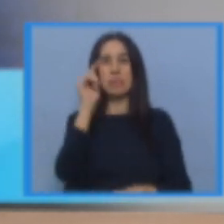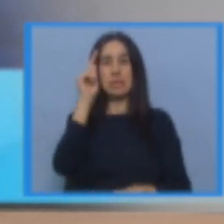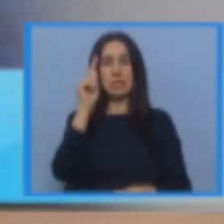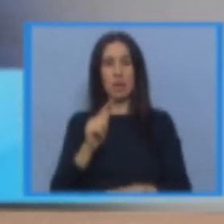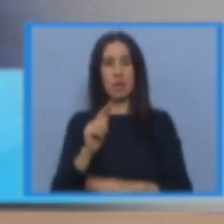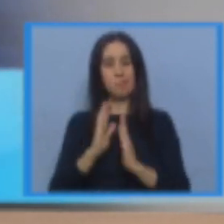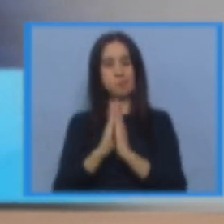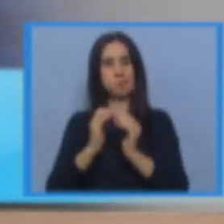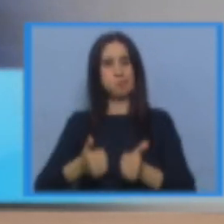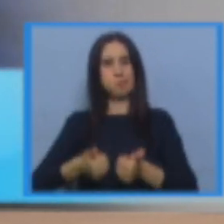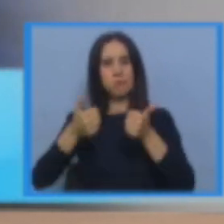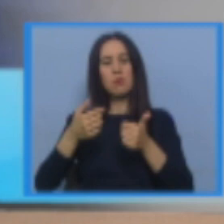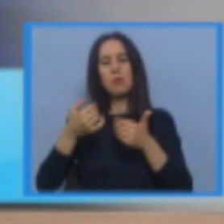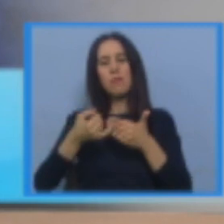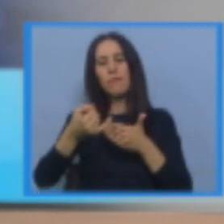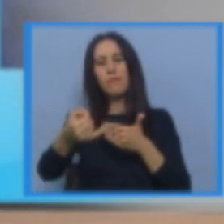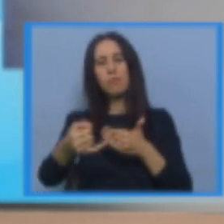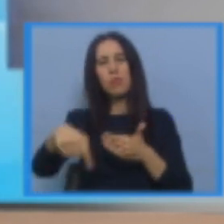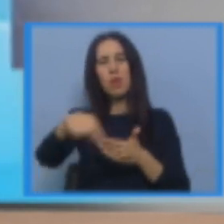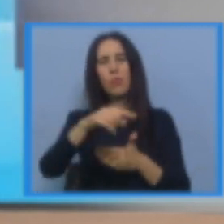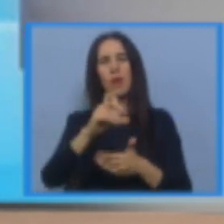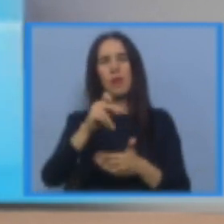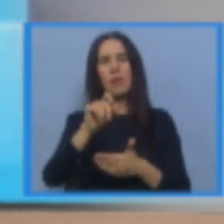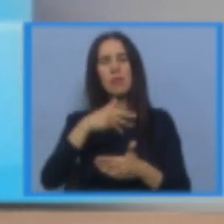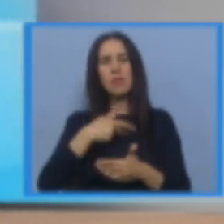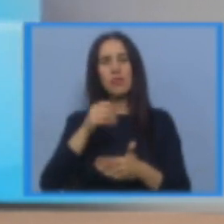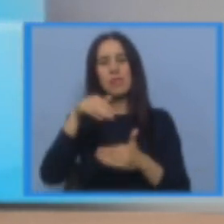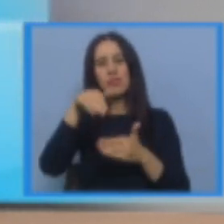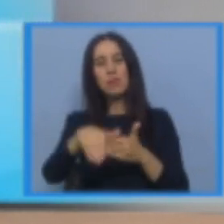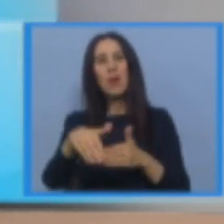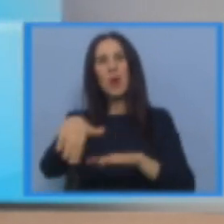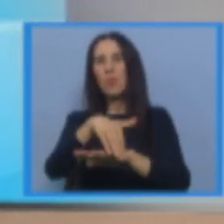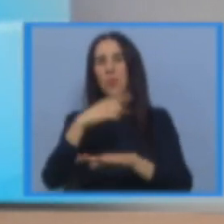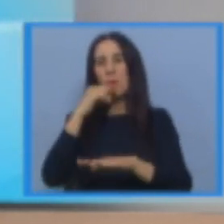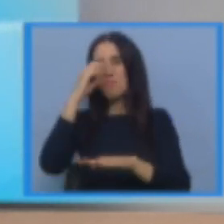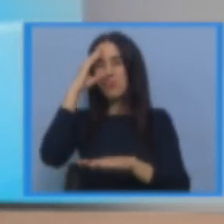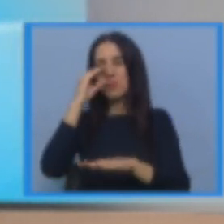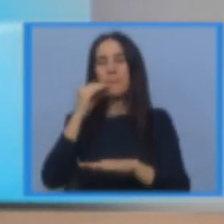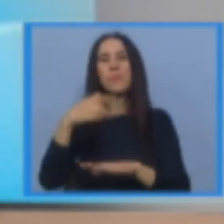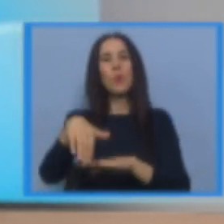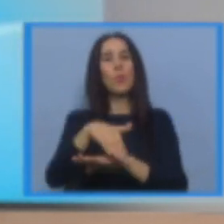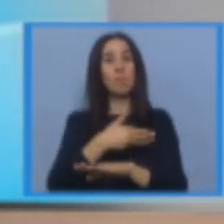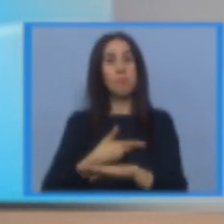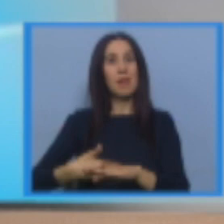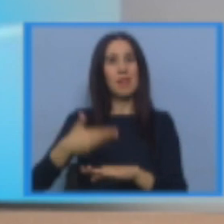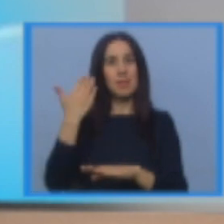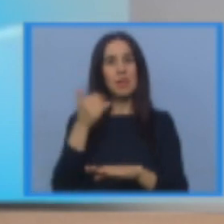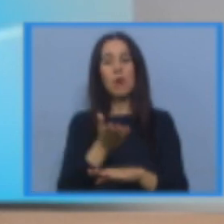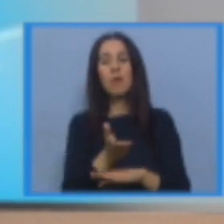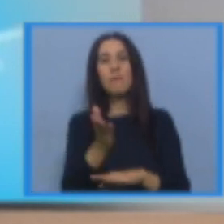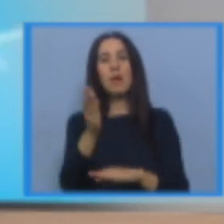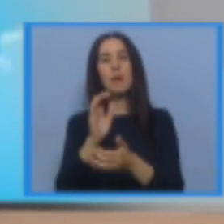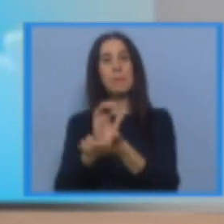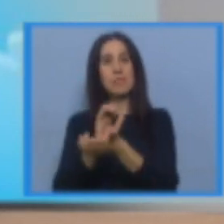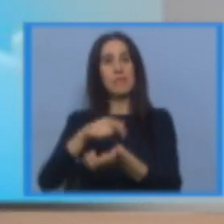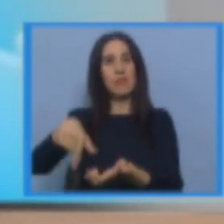ao Largo do Caldas, descemos, eu não sei o nome das ruas, e depois havia uma rua onde cortávamos logo para a Praça da